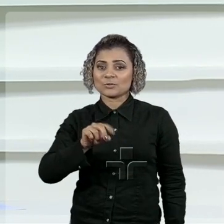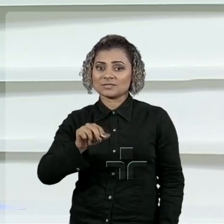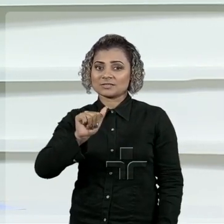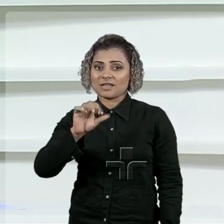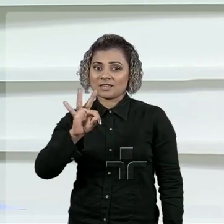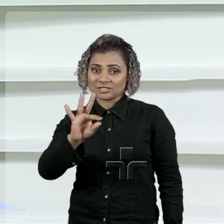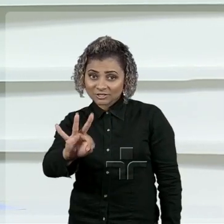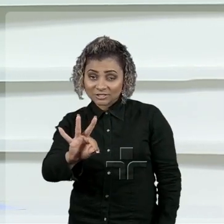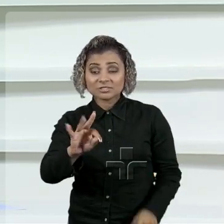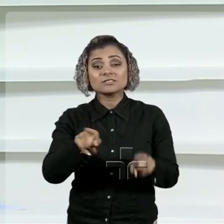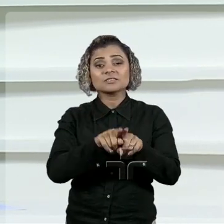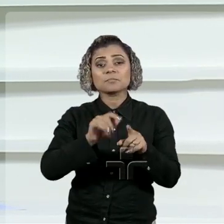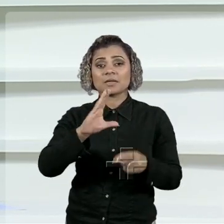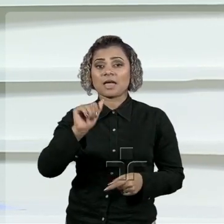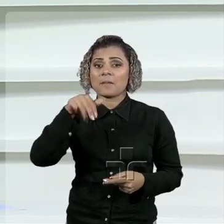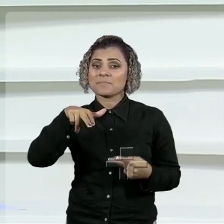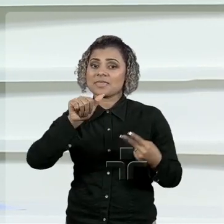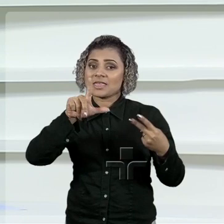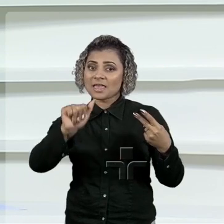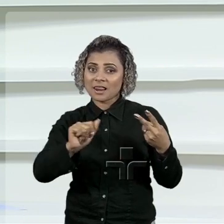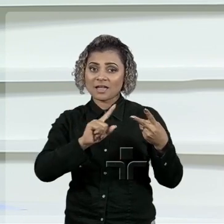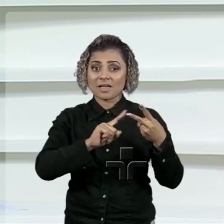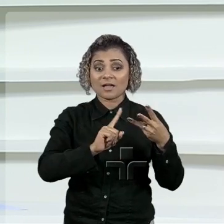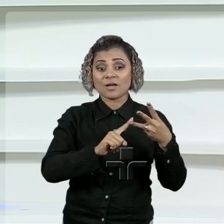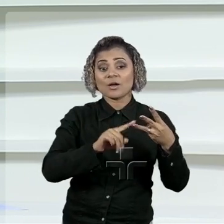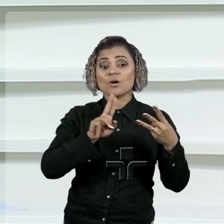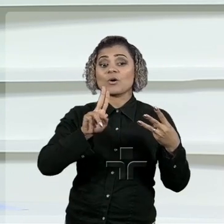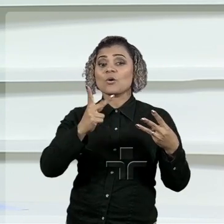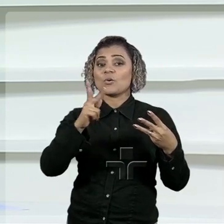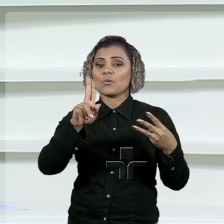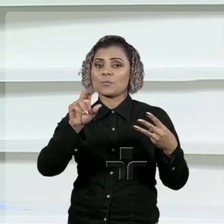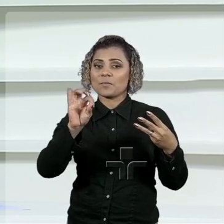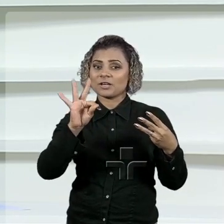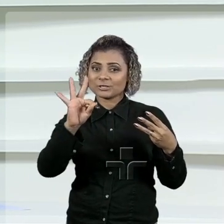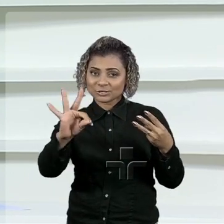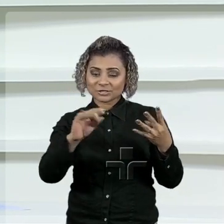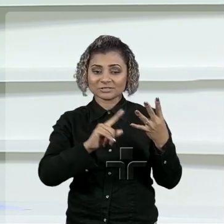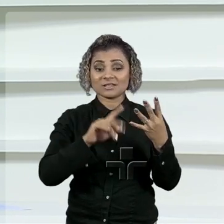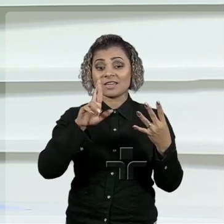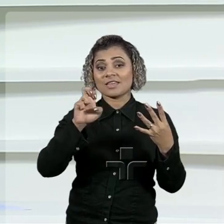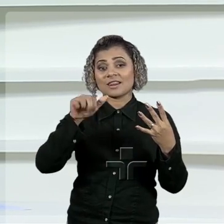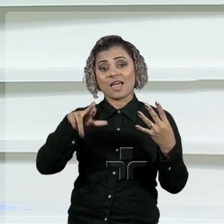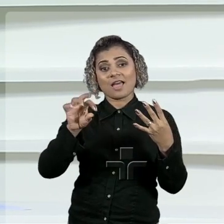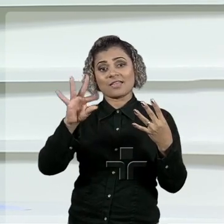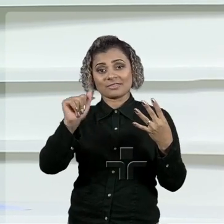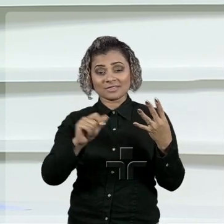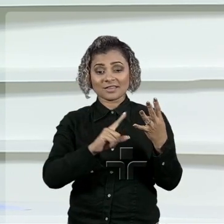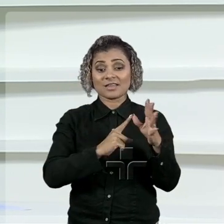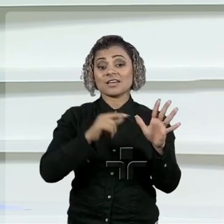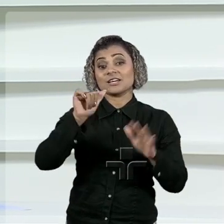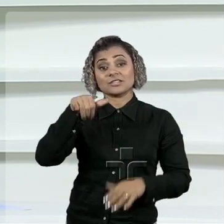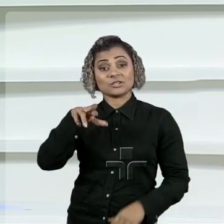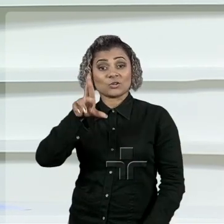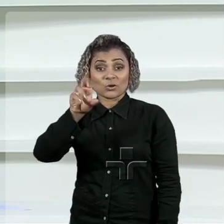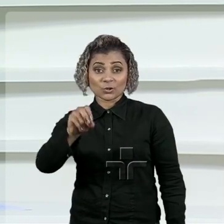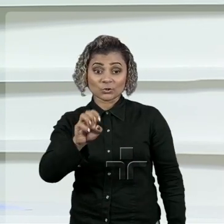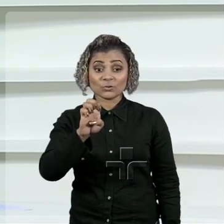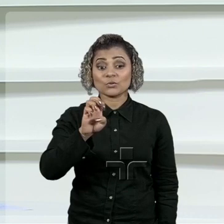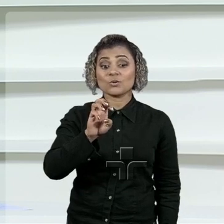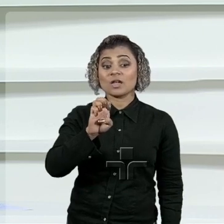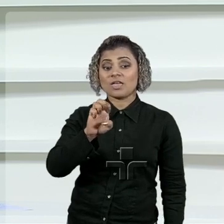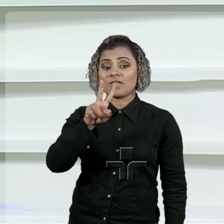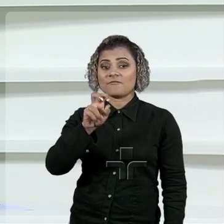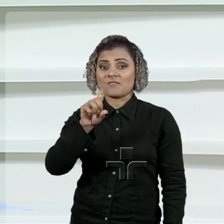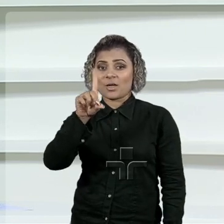Ramos, da Camila Pereira, do Hubert Alqueres, da Renata Cafardo, do Antônio Góes, do Evaldo